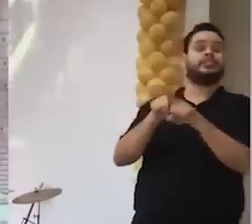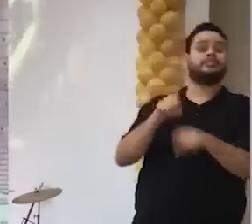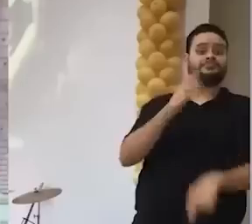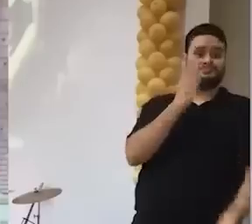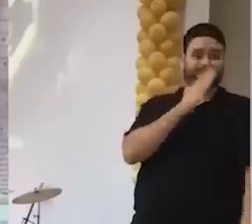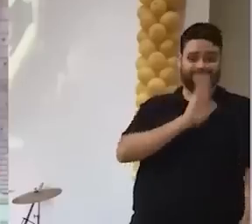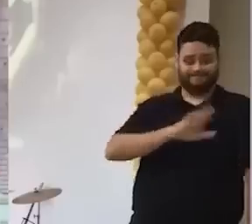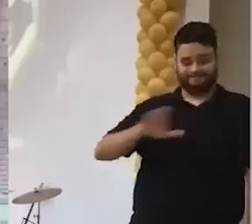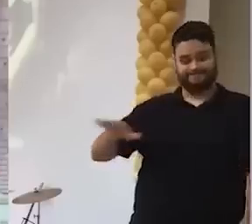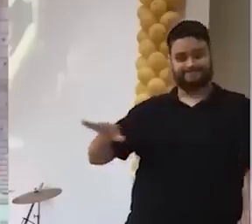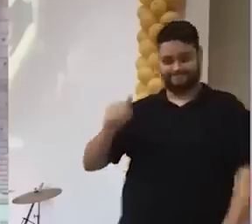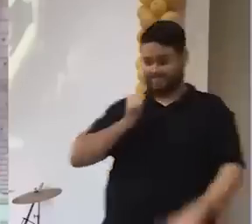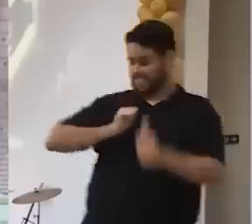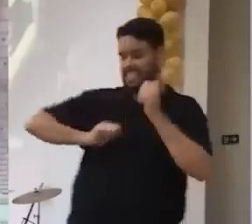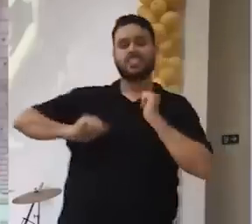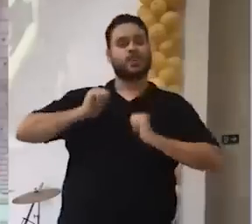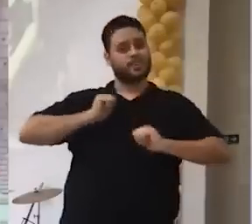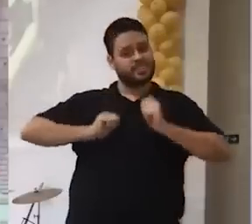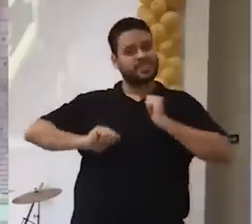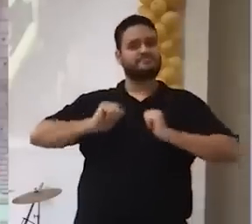estão ansiosas.